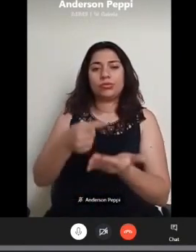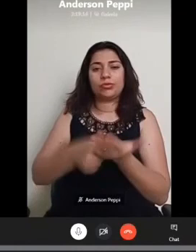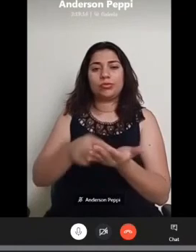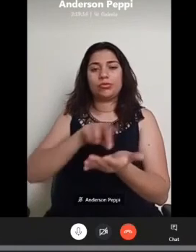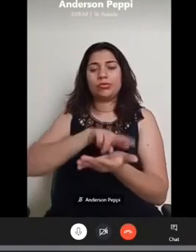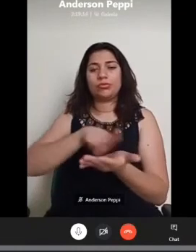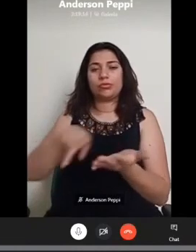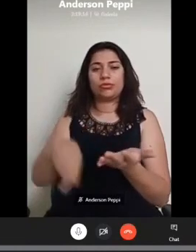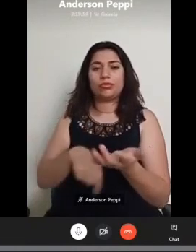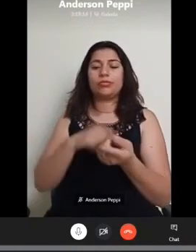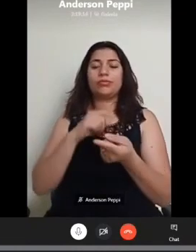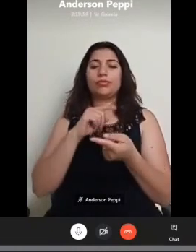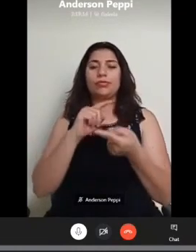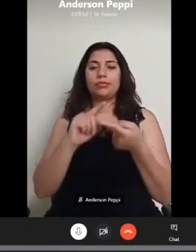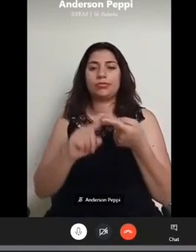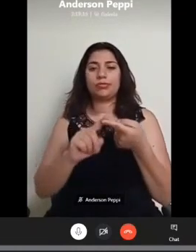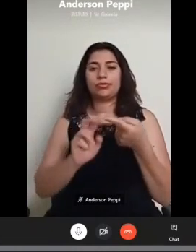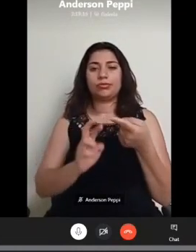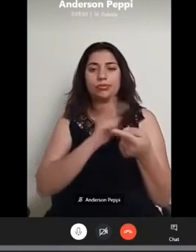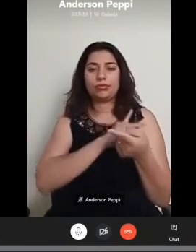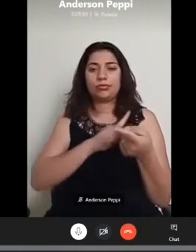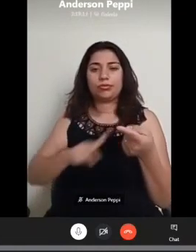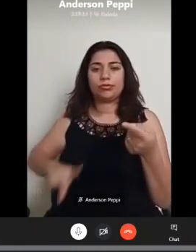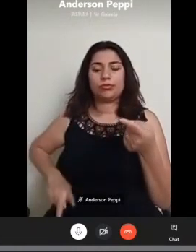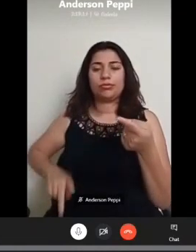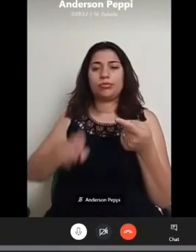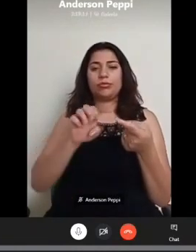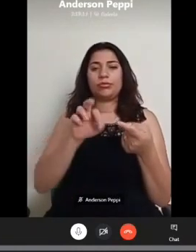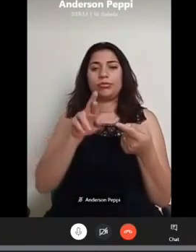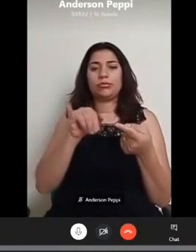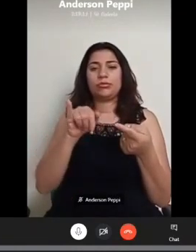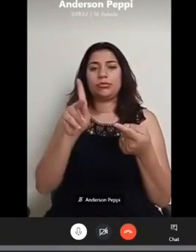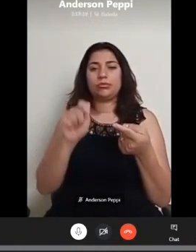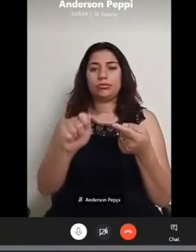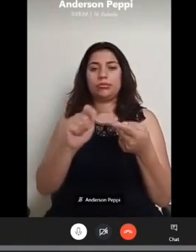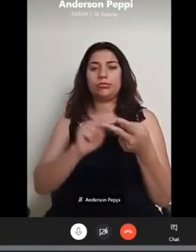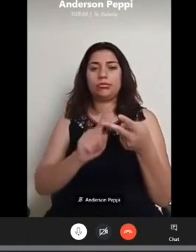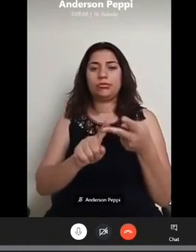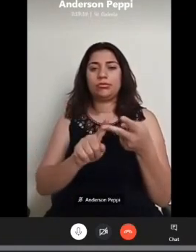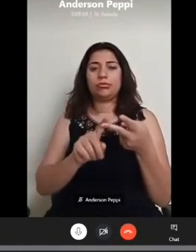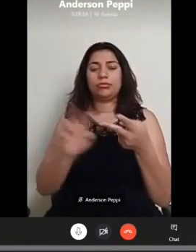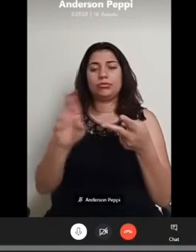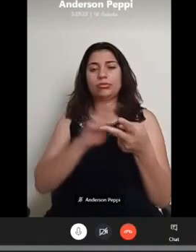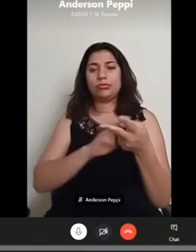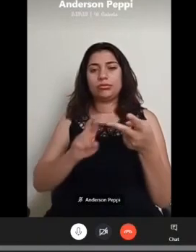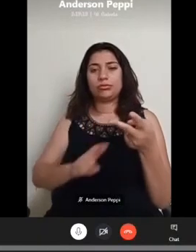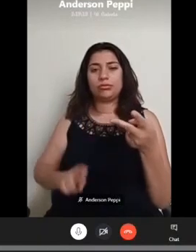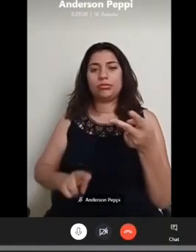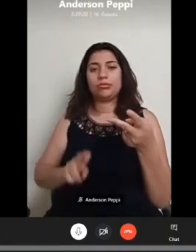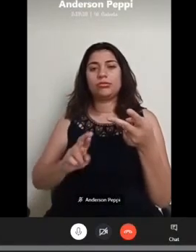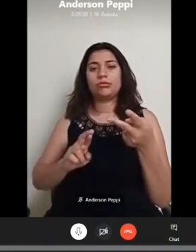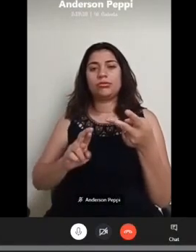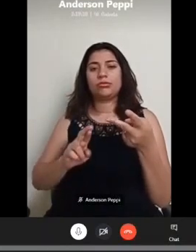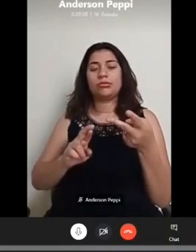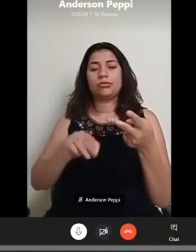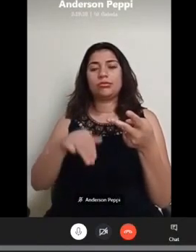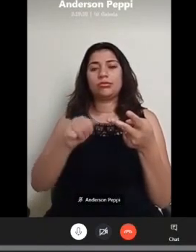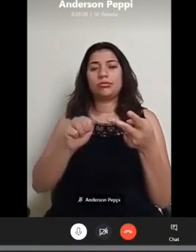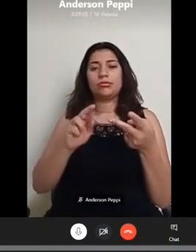tem como presidente a Érica Leal, como relator Marcelo Sleiman e como membro